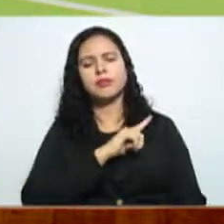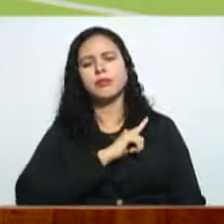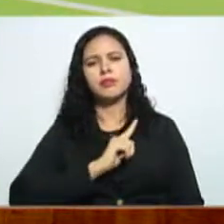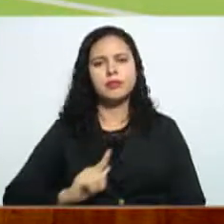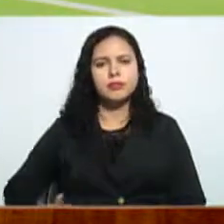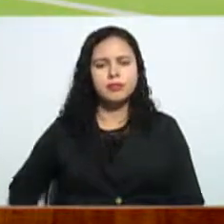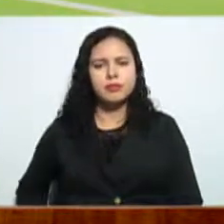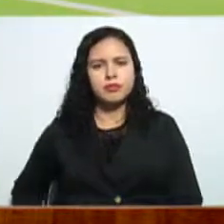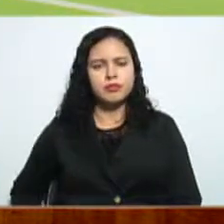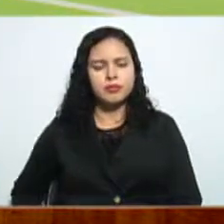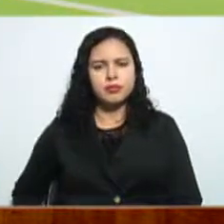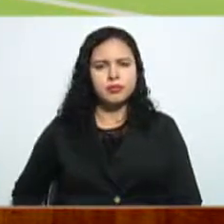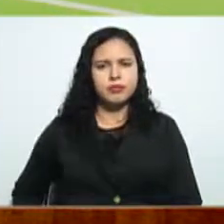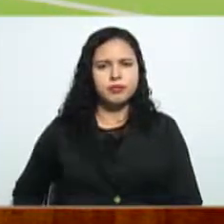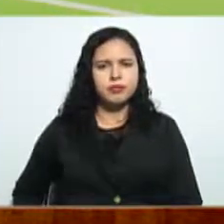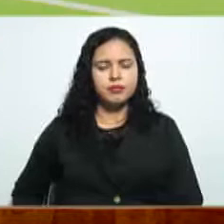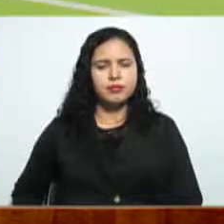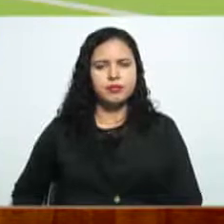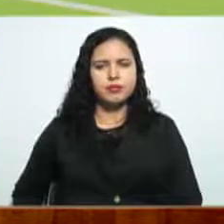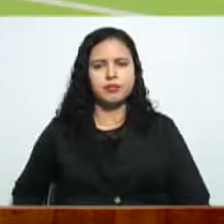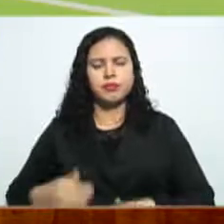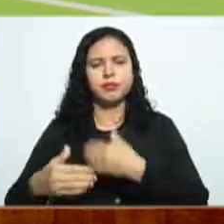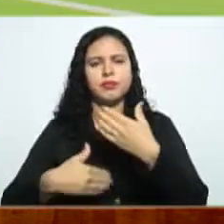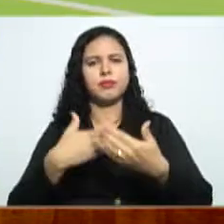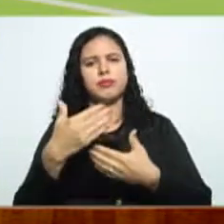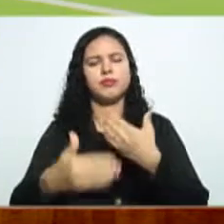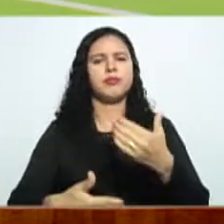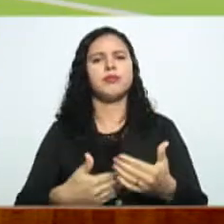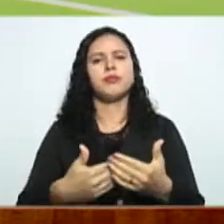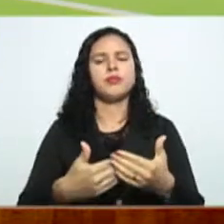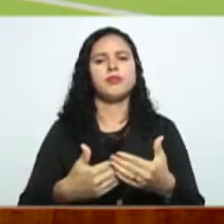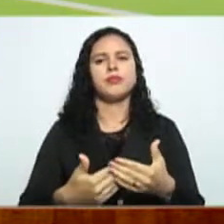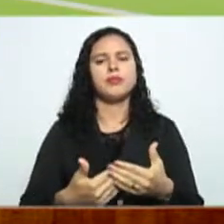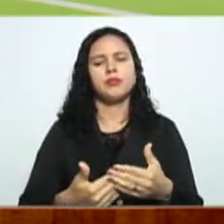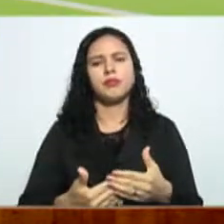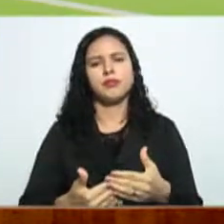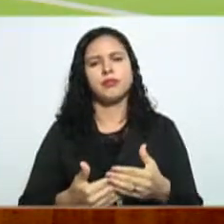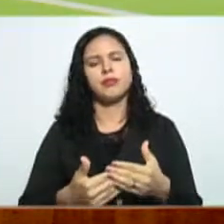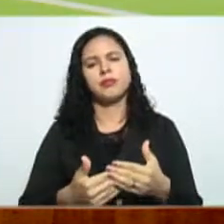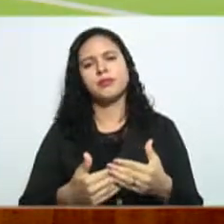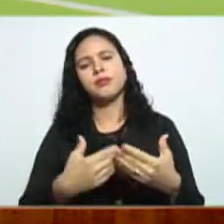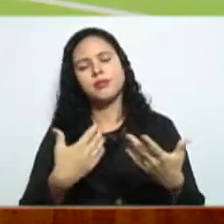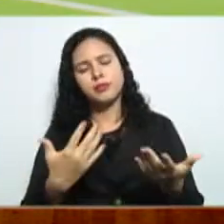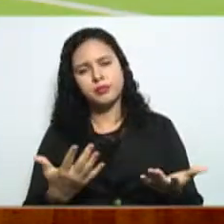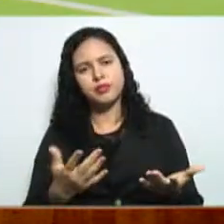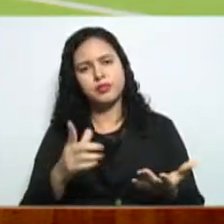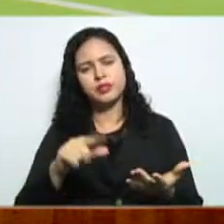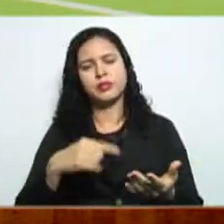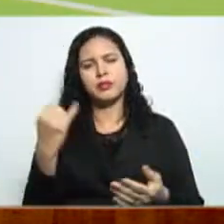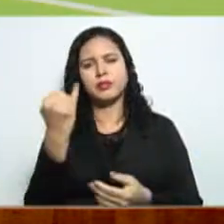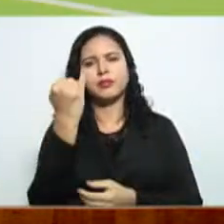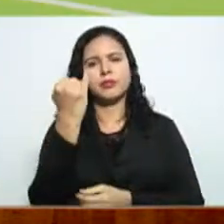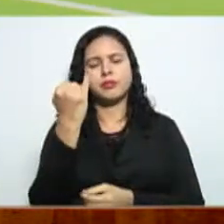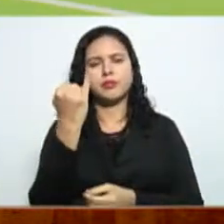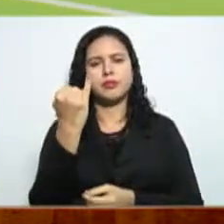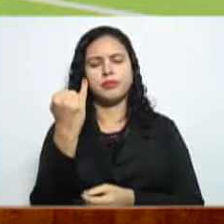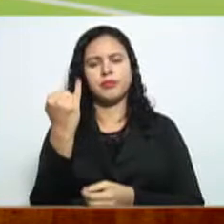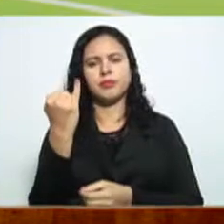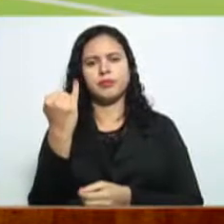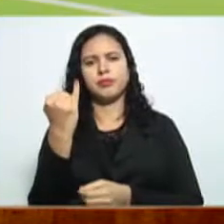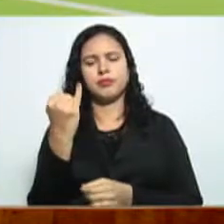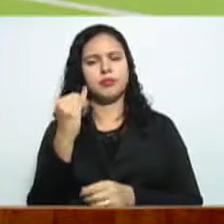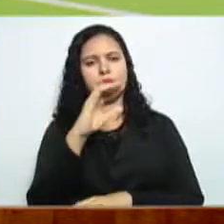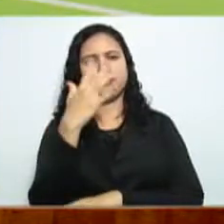governos de desenvolver mais algum aspecto, ou desenvolver menos um aspecto, ou dar mais importância, por exemplo, para a